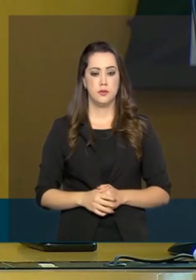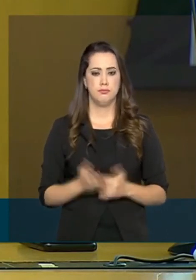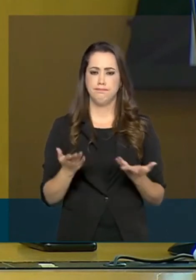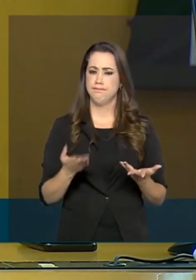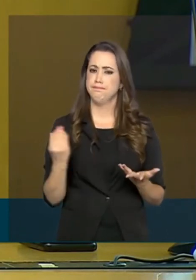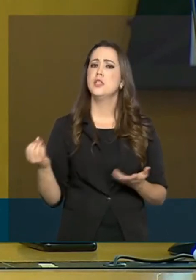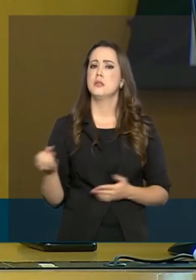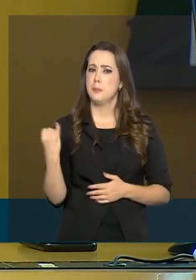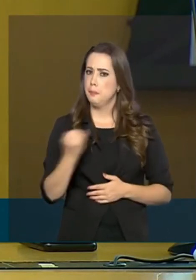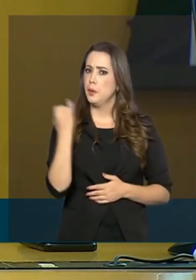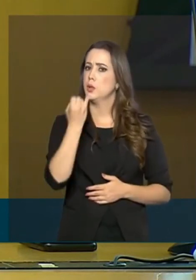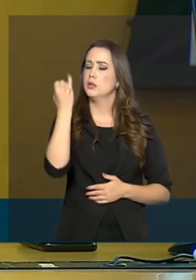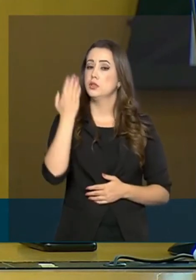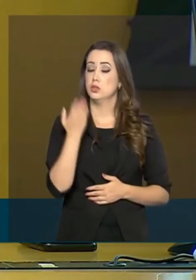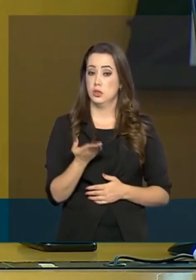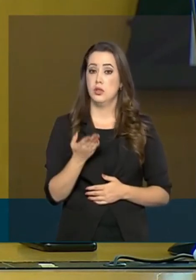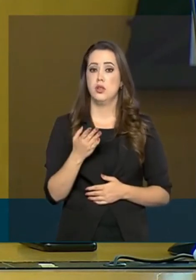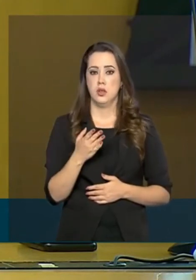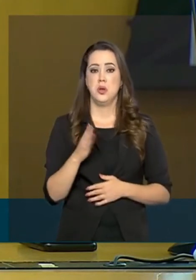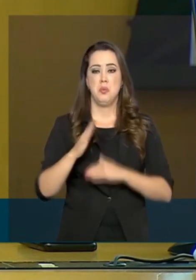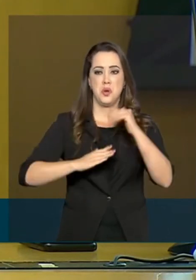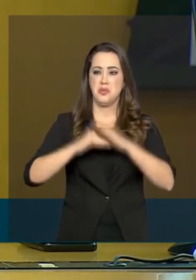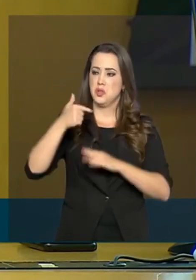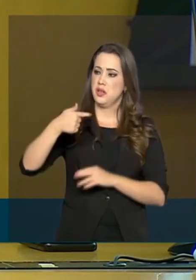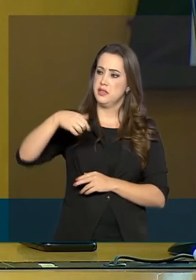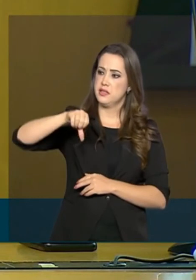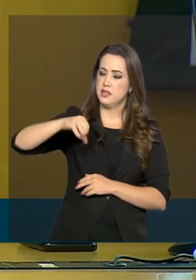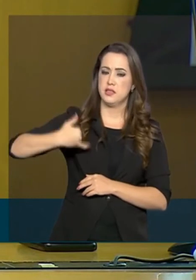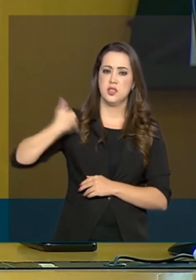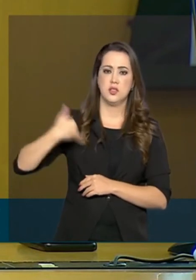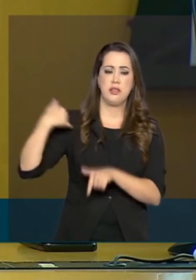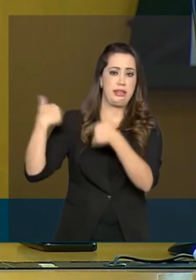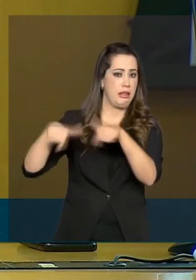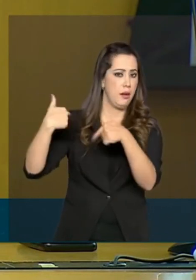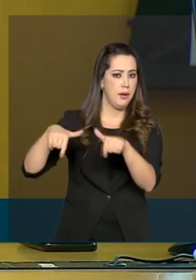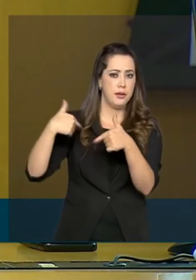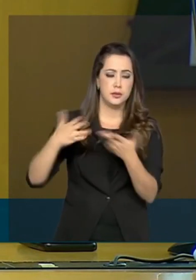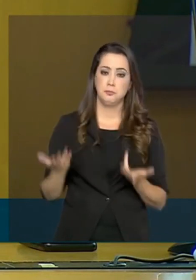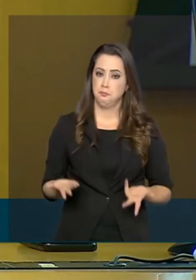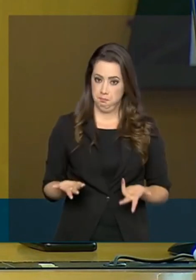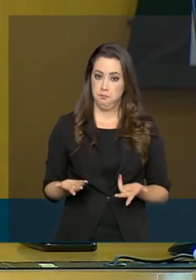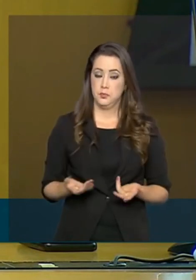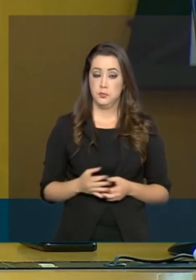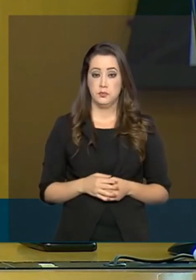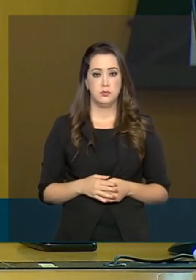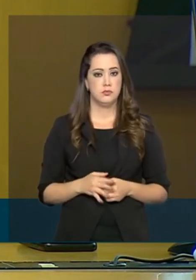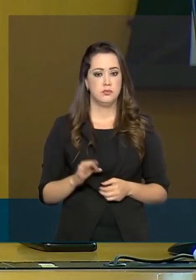Isso é muito nobre. Profissionais aos 79 anos em plena atividade,